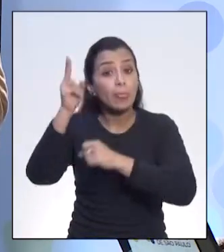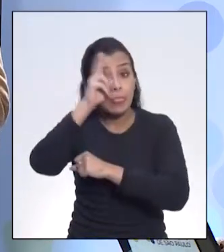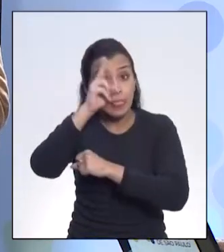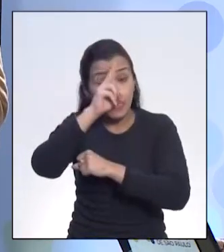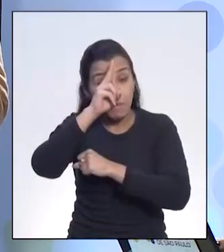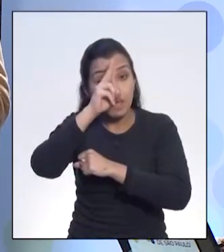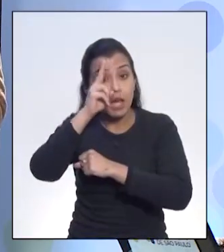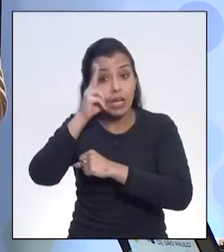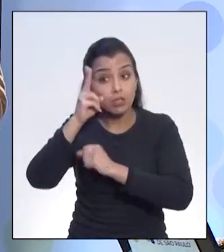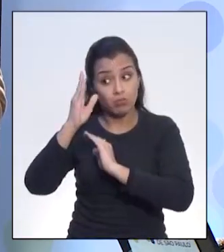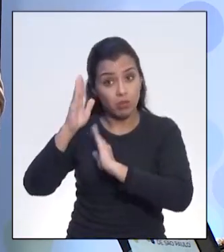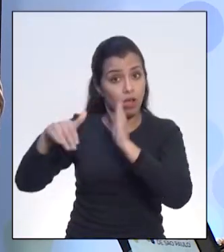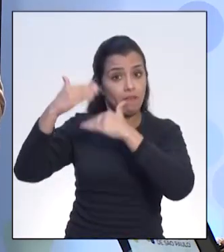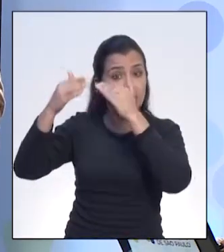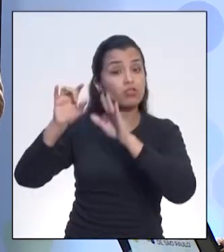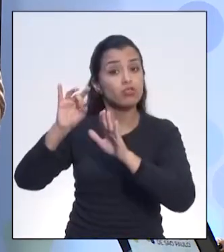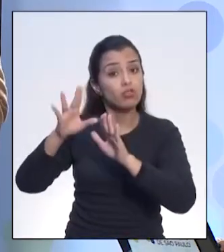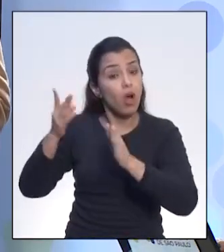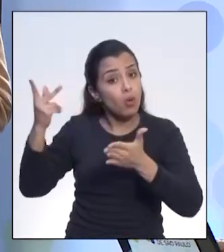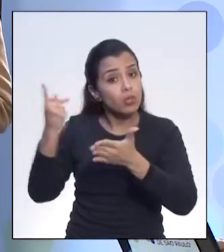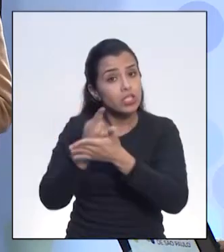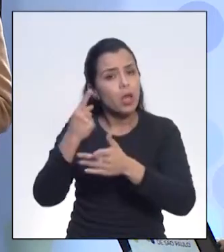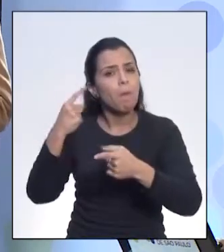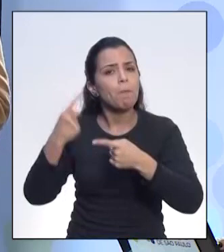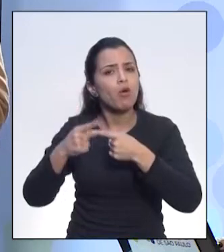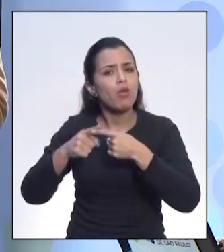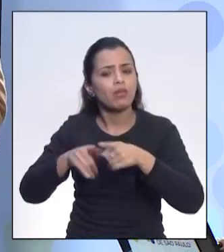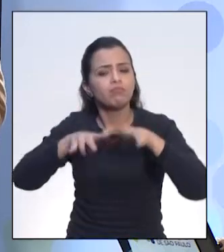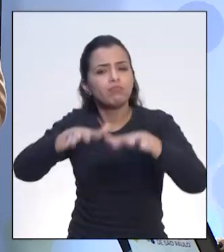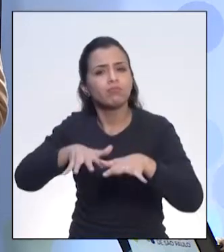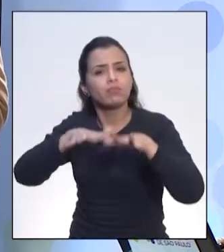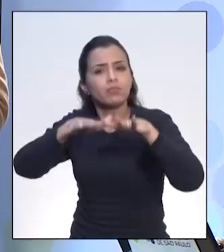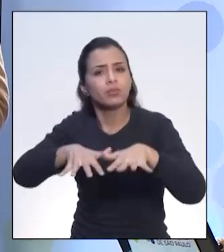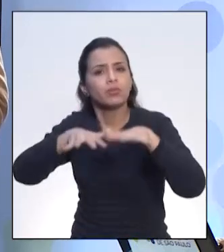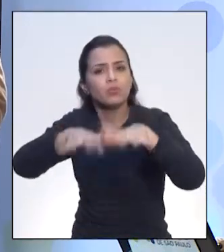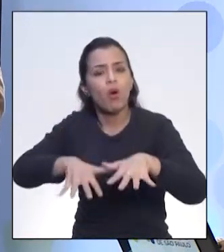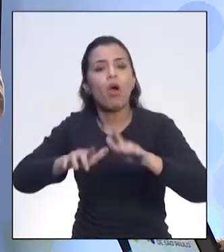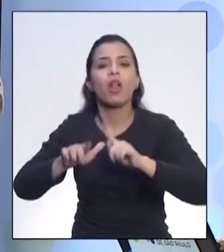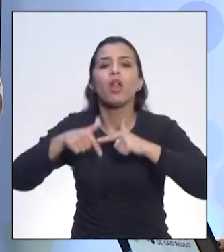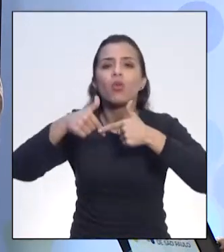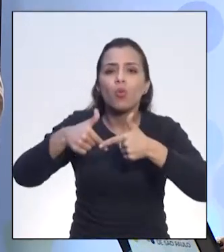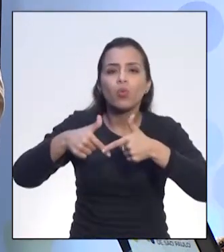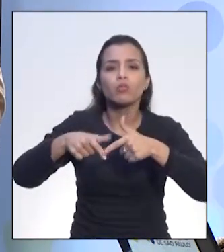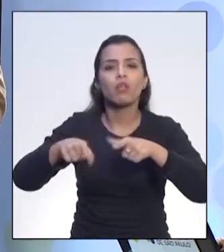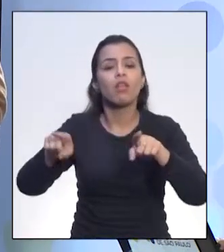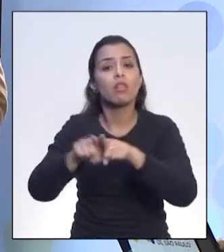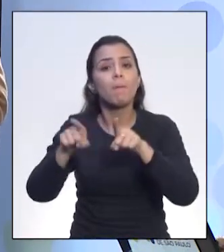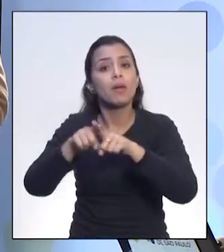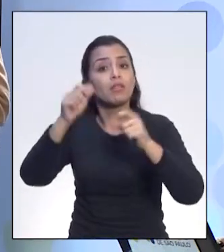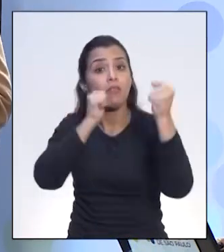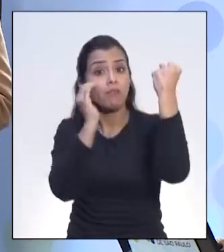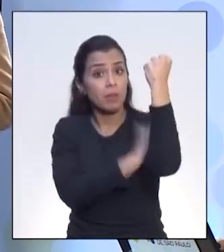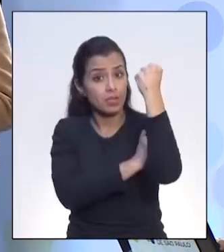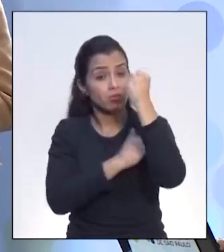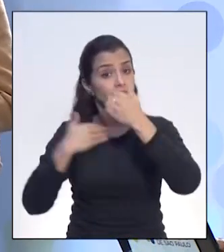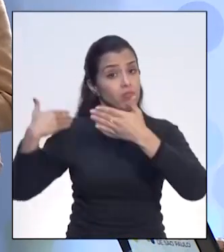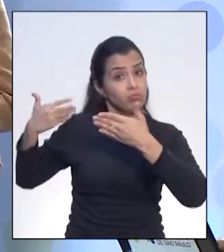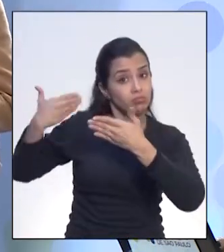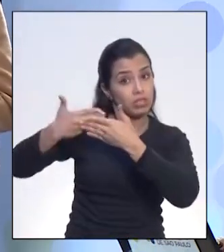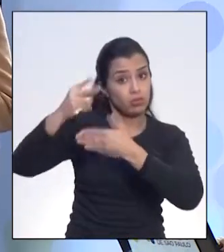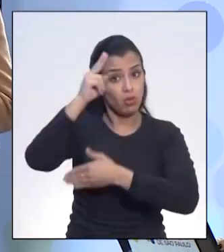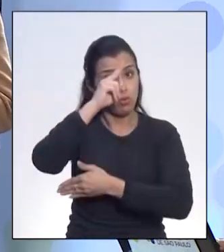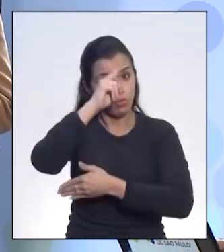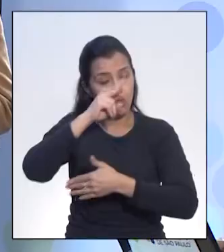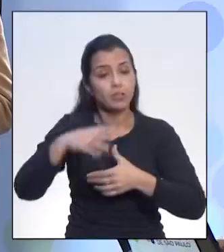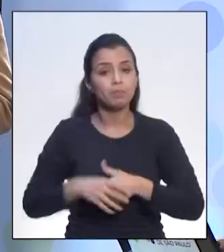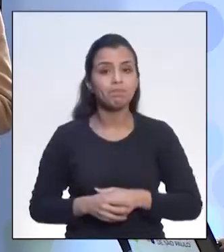esses avanços só aconteceram por causa das reivindicações dos movimentos e do movimento feminista ao longo da história. Então,